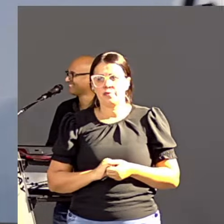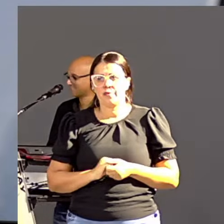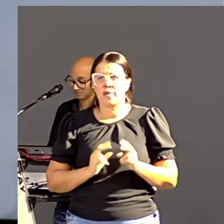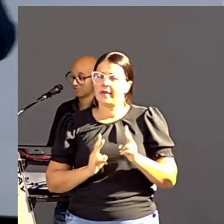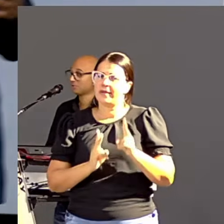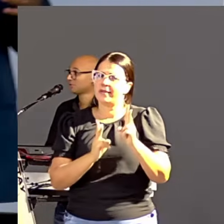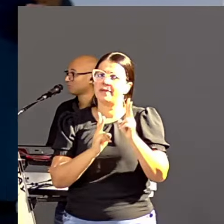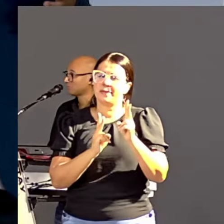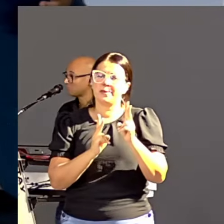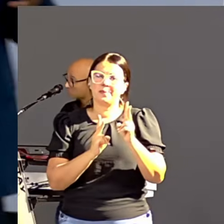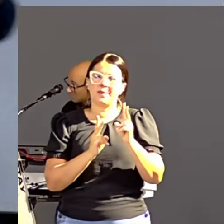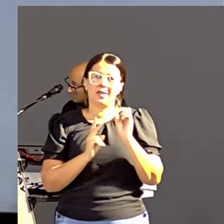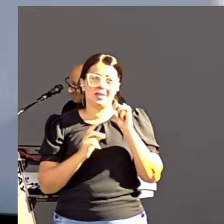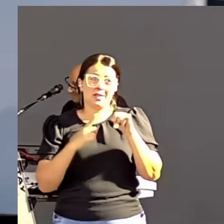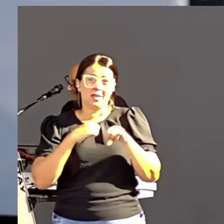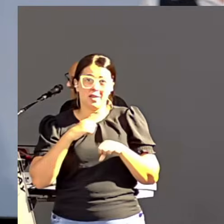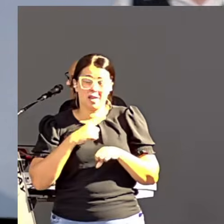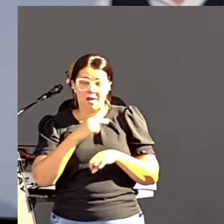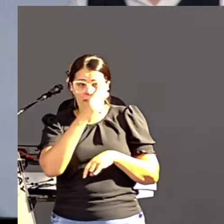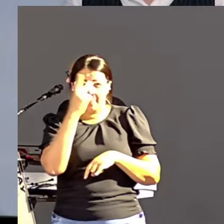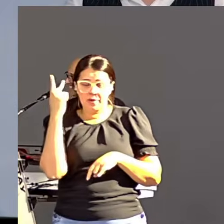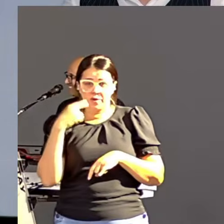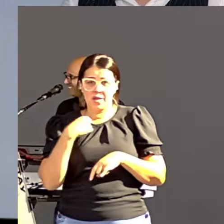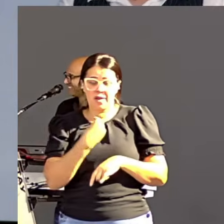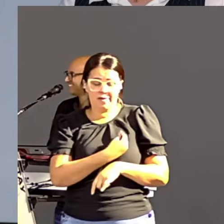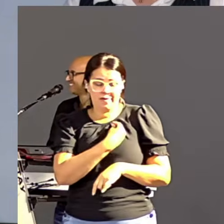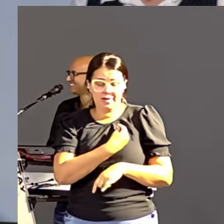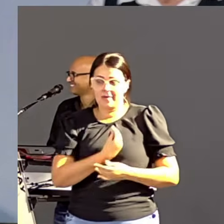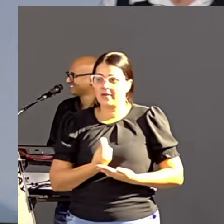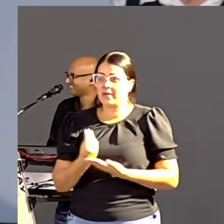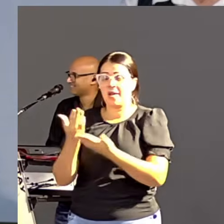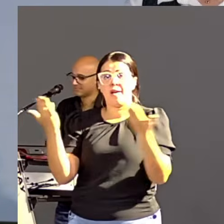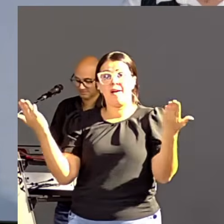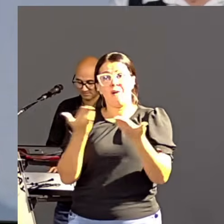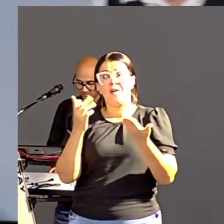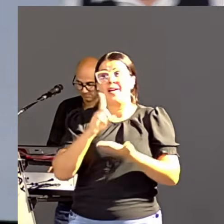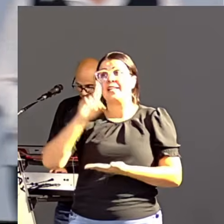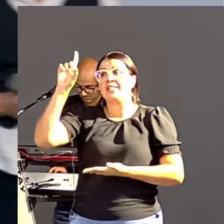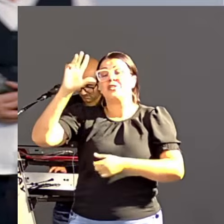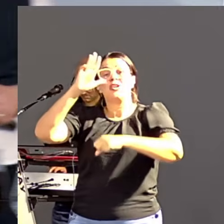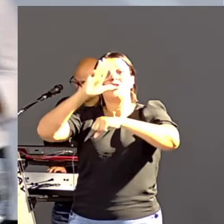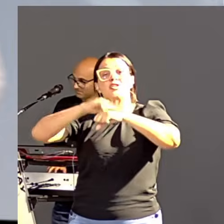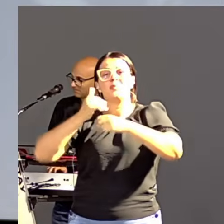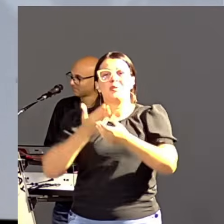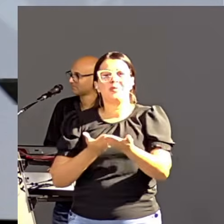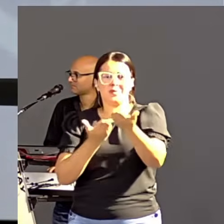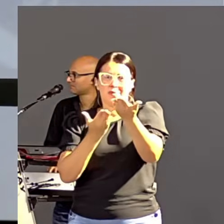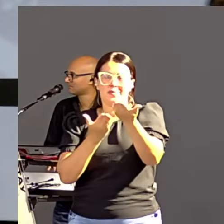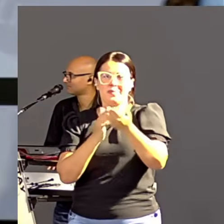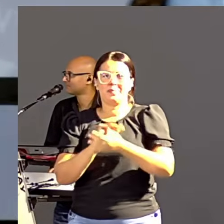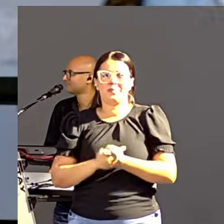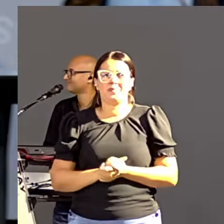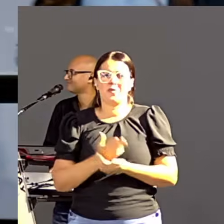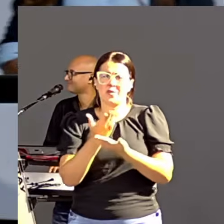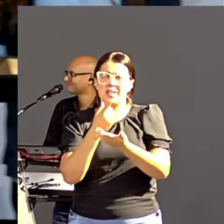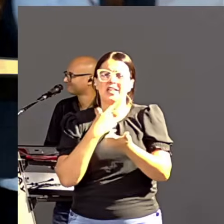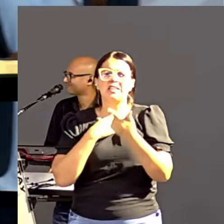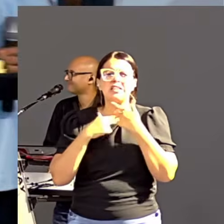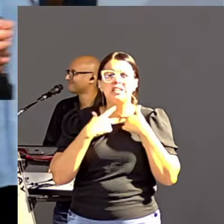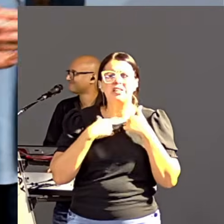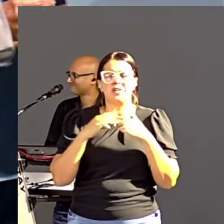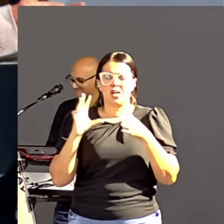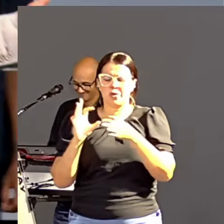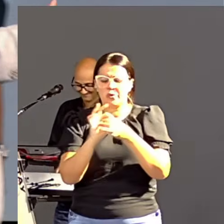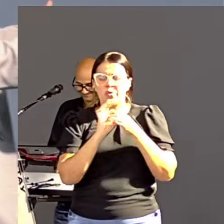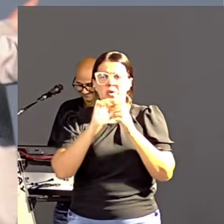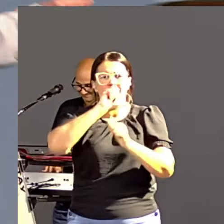É assim mesmo. Se tem alguém que quer entregar a vida para Jesus, é agora que Ele está te chamando de braços abertos. E você que deseja renovar a